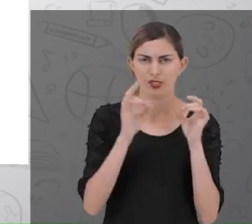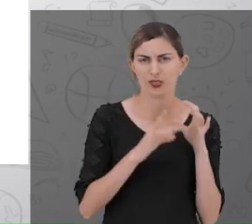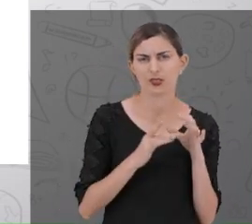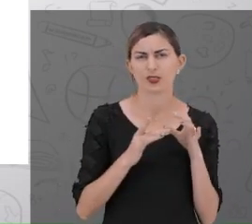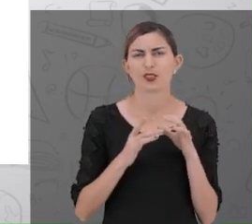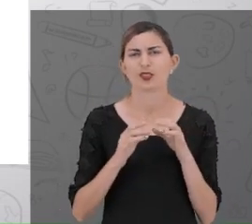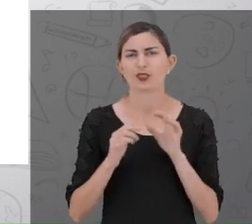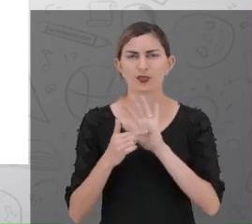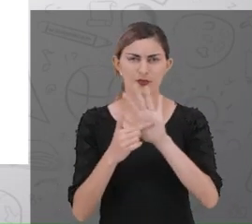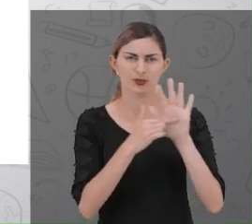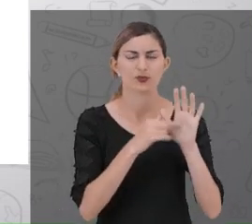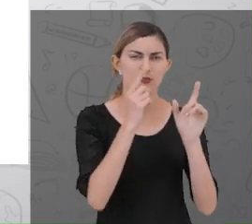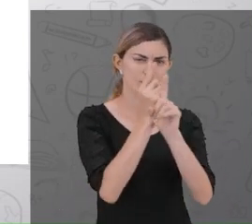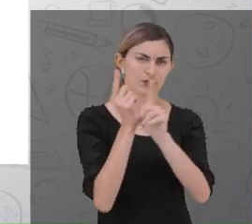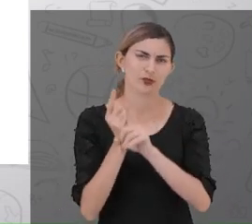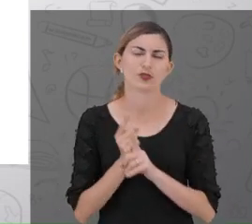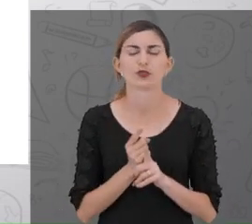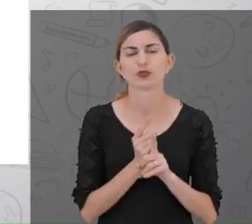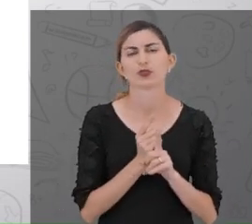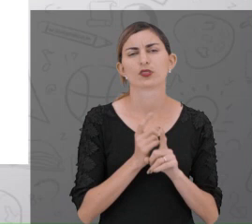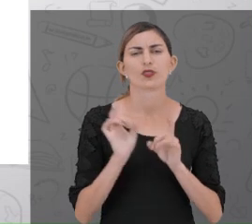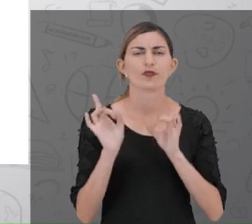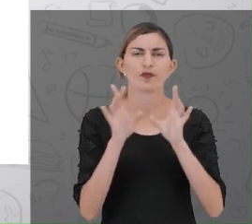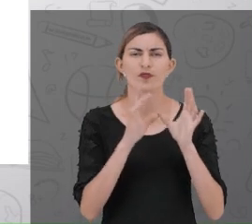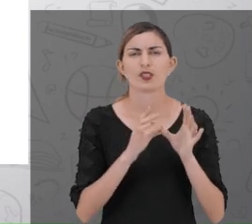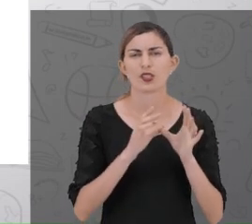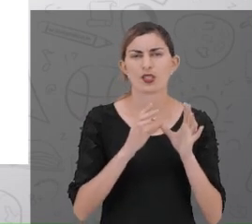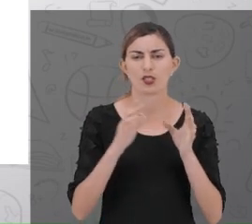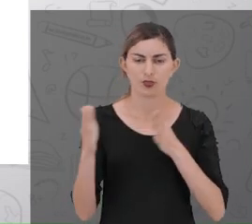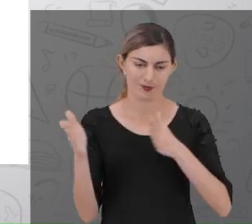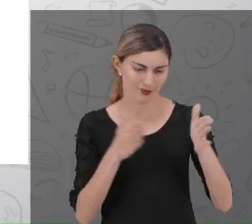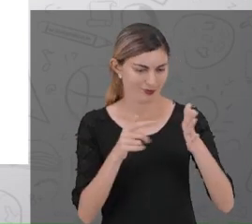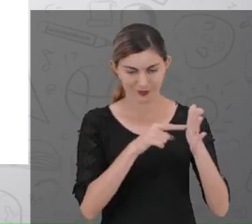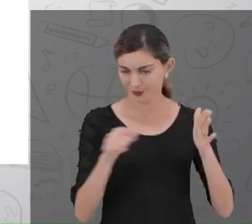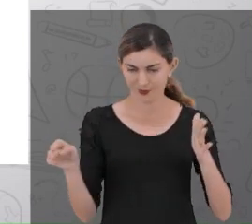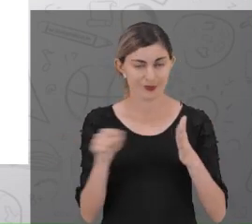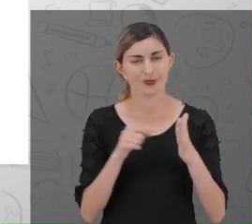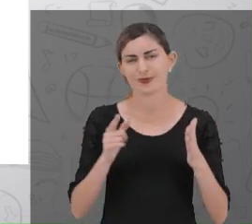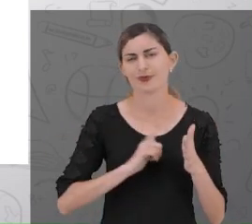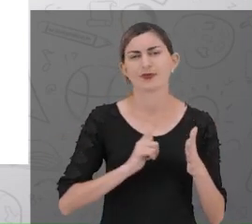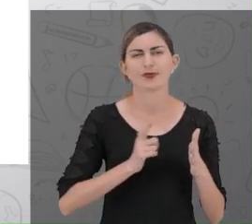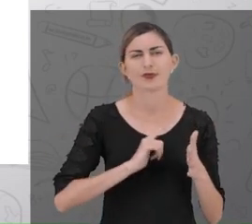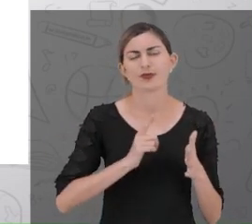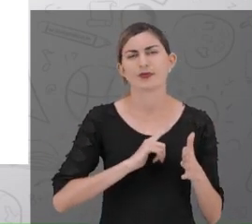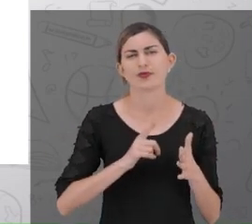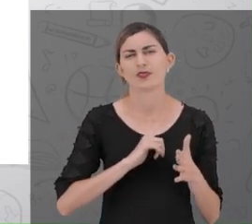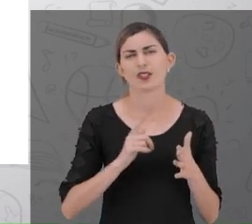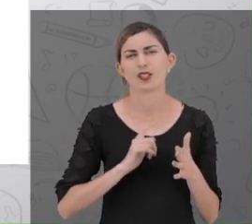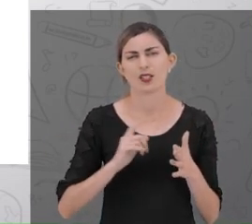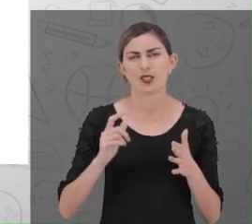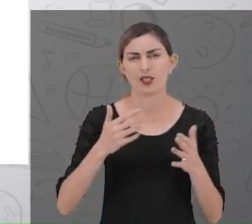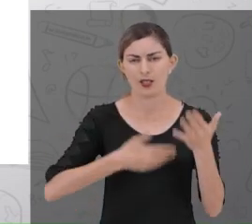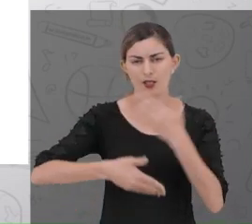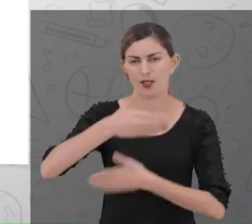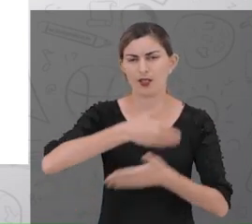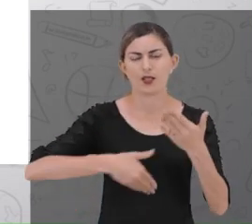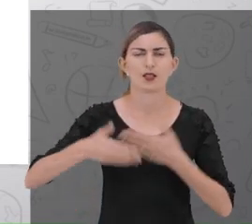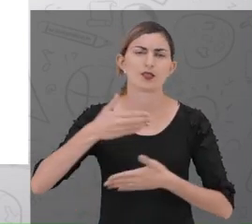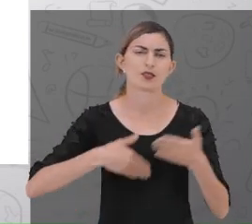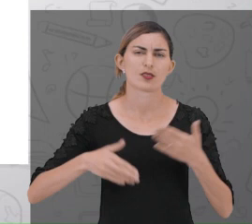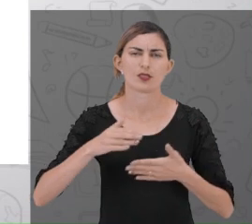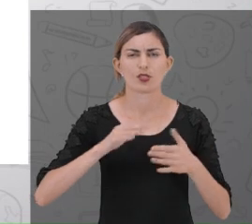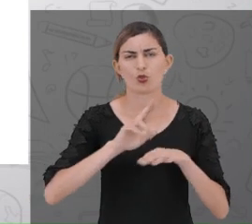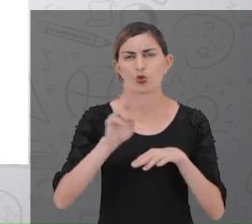da venda, um identificador para a venda, e entre as duas entidades, nós temos